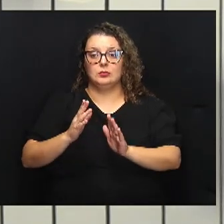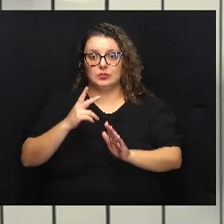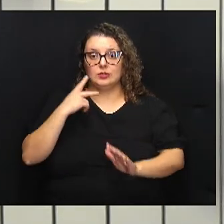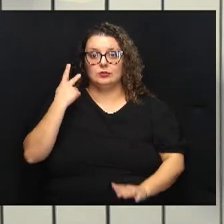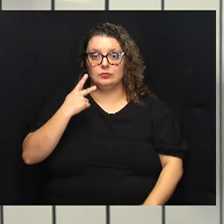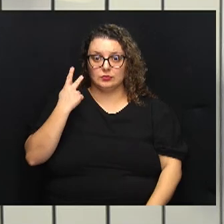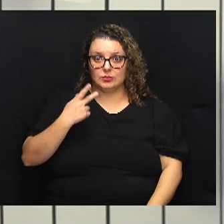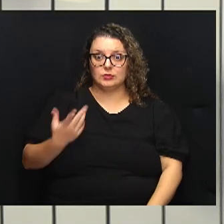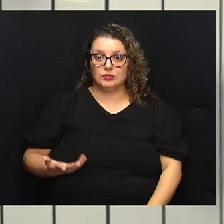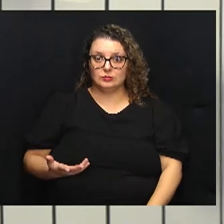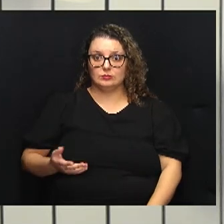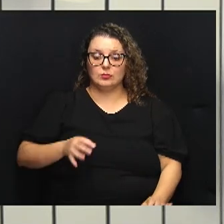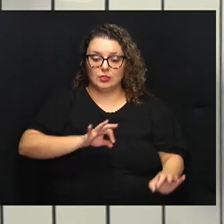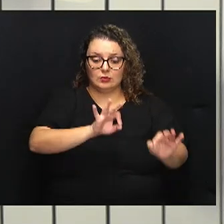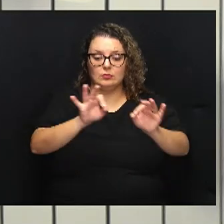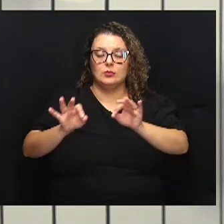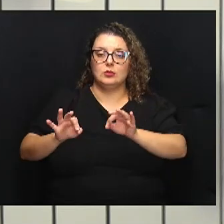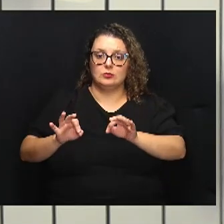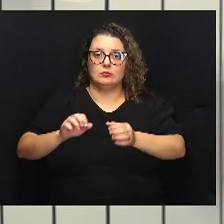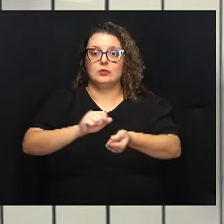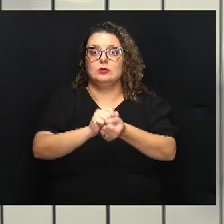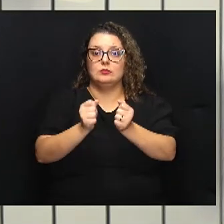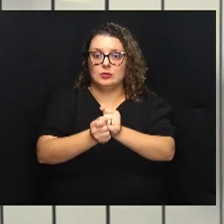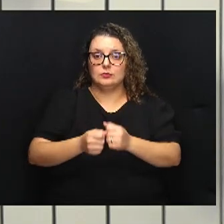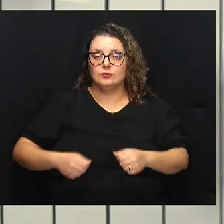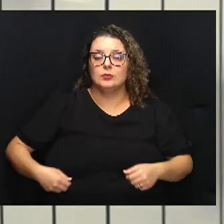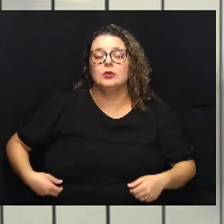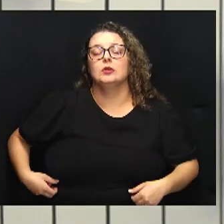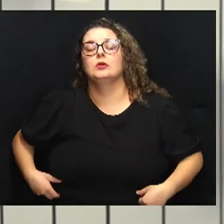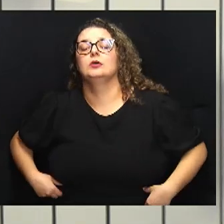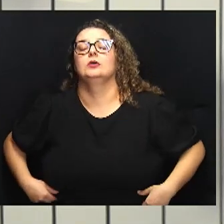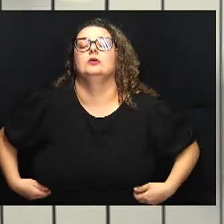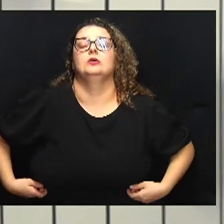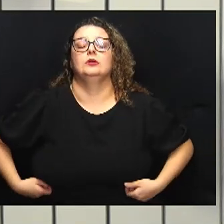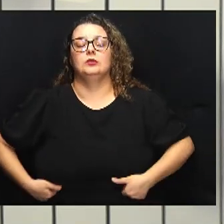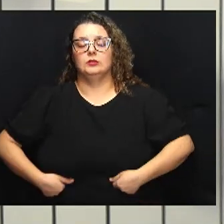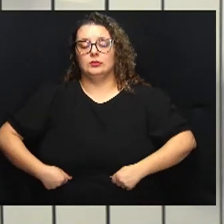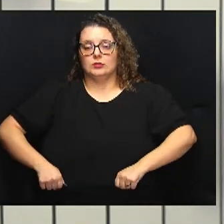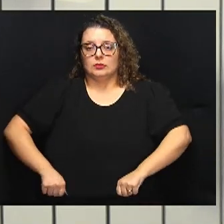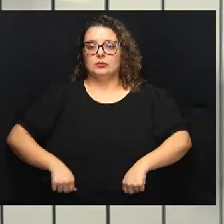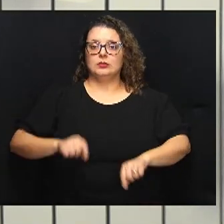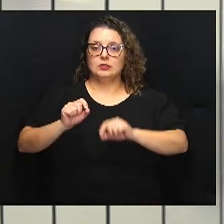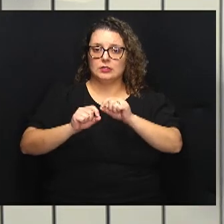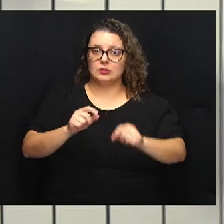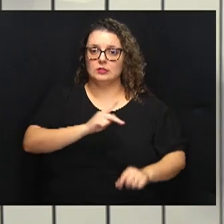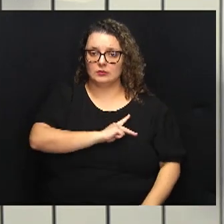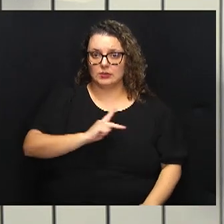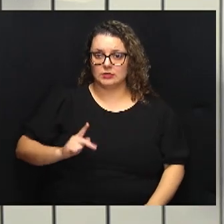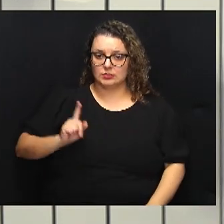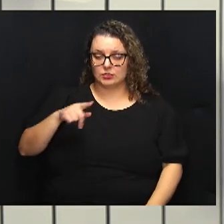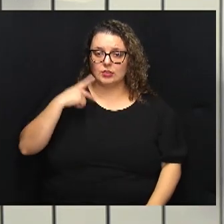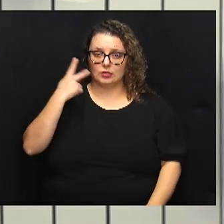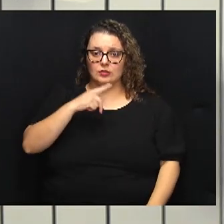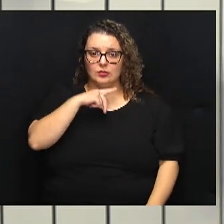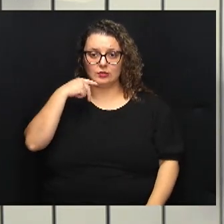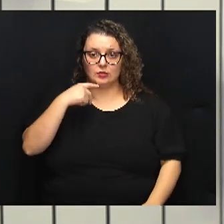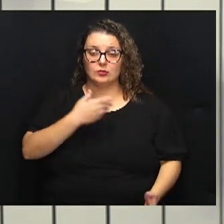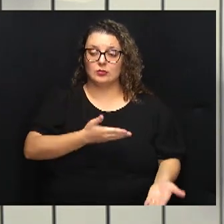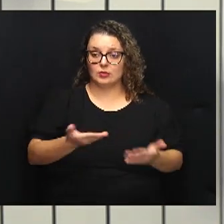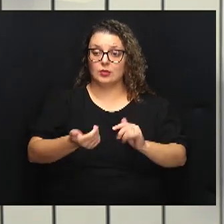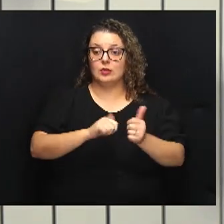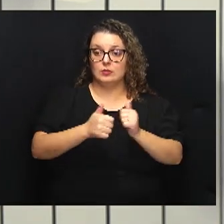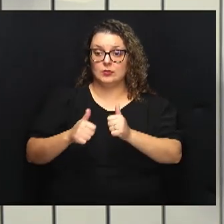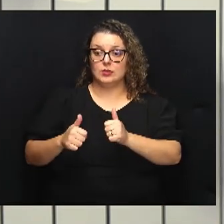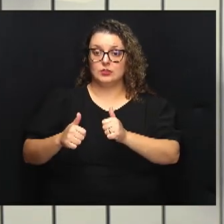para acompanhar o andamento da revitalização. Quem preside é o vereador Permínio Monteiro, que apresentou um balanço dos